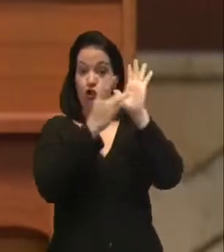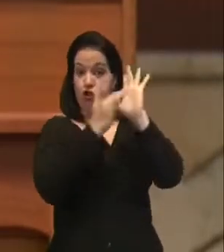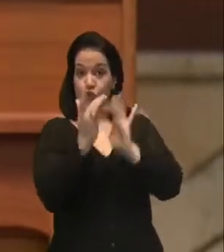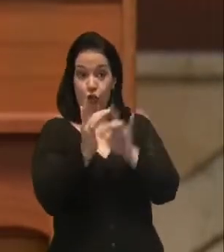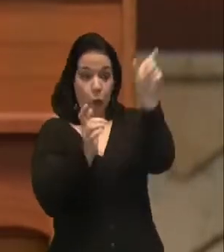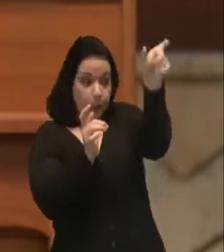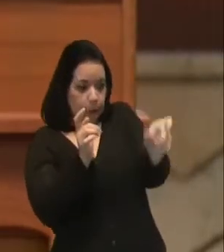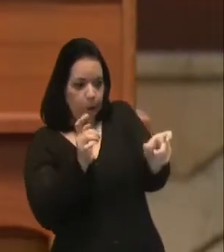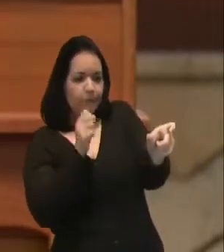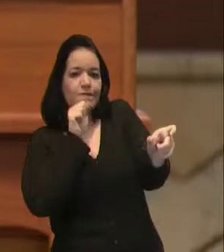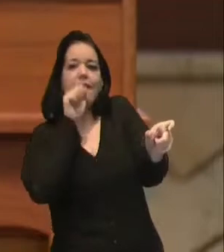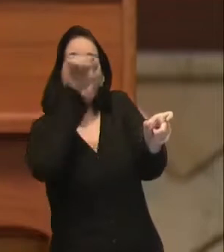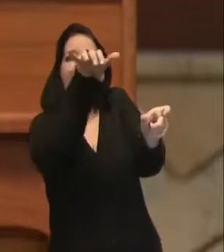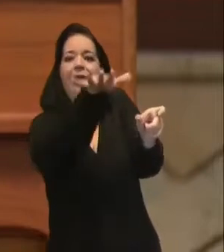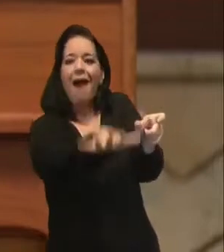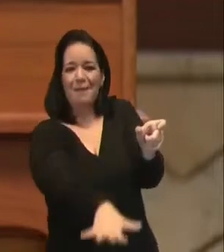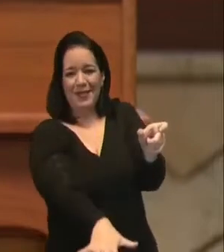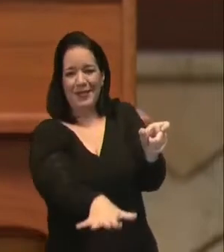nossas.